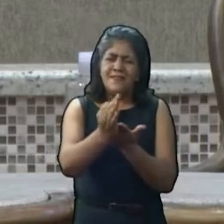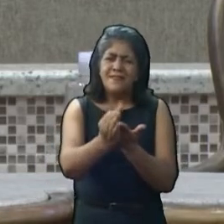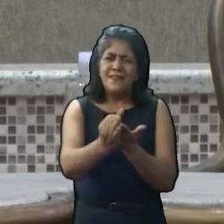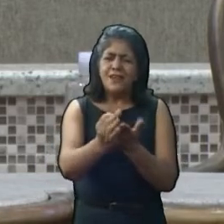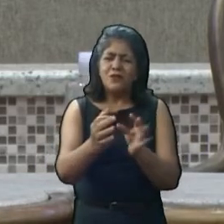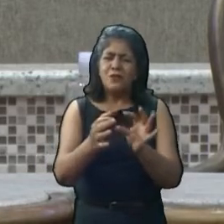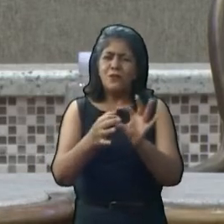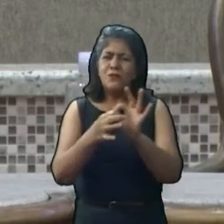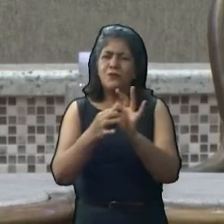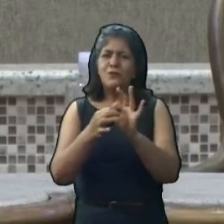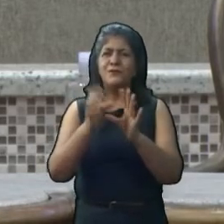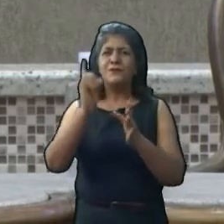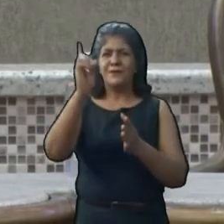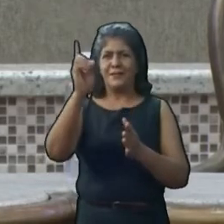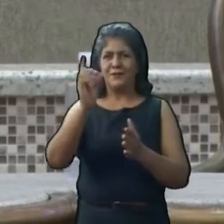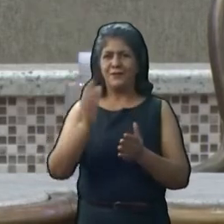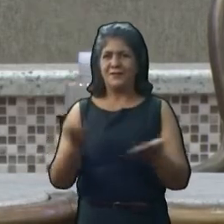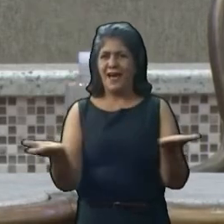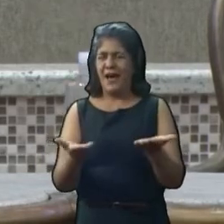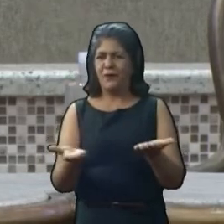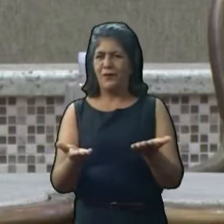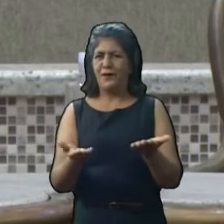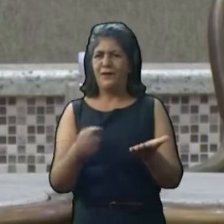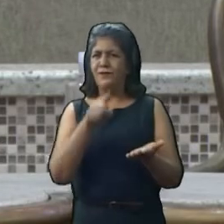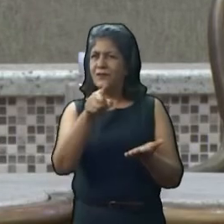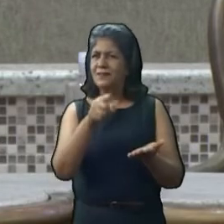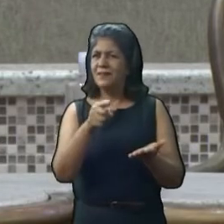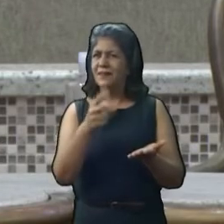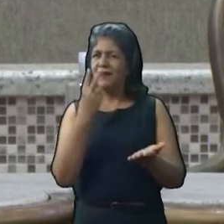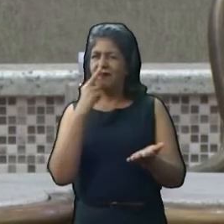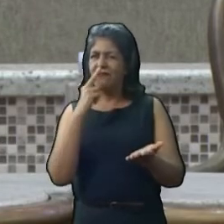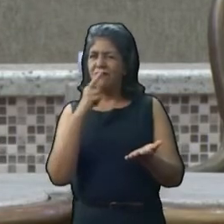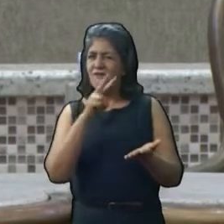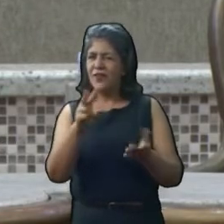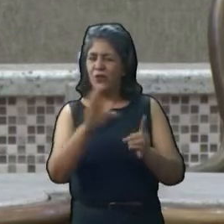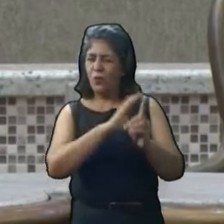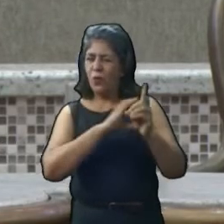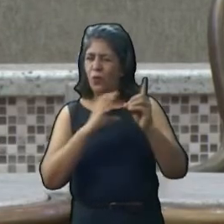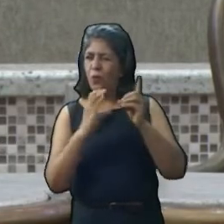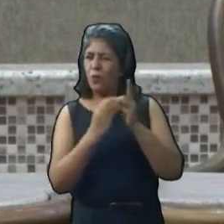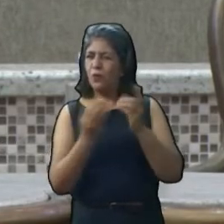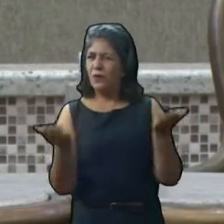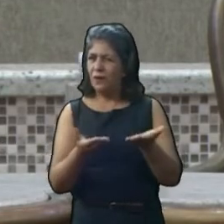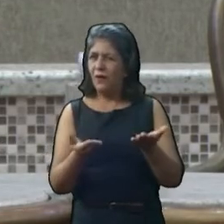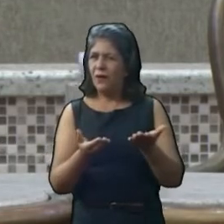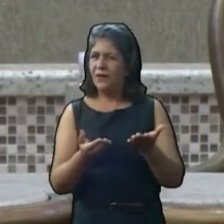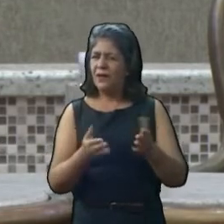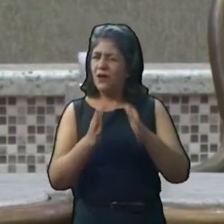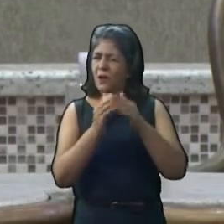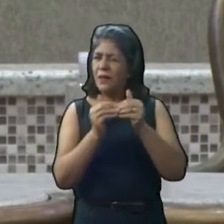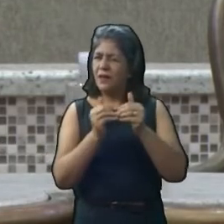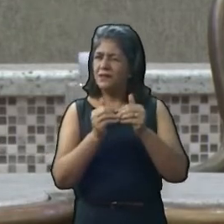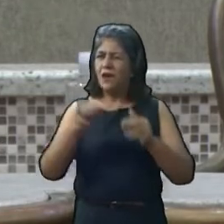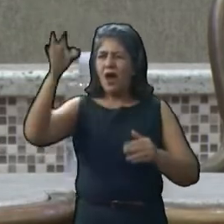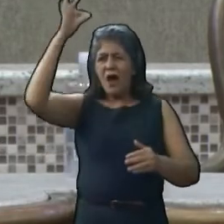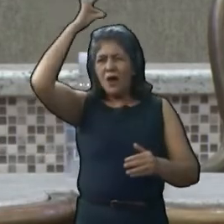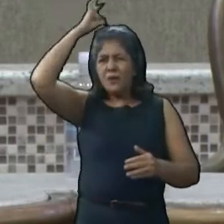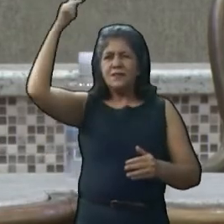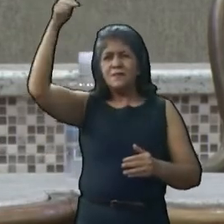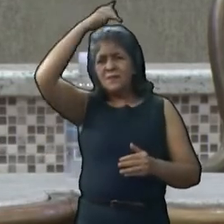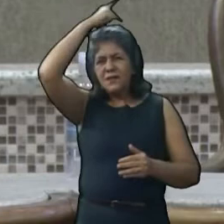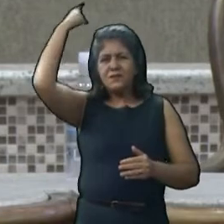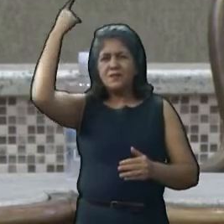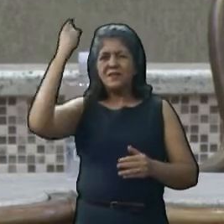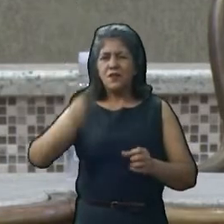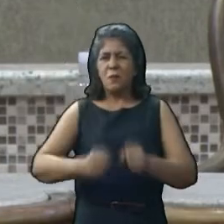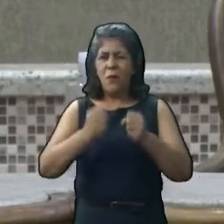desafio para você que me assiste nesta noite é que o espírito santo de deus venha a tocar